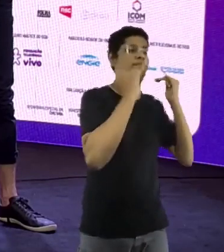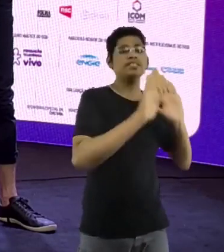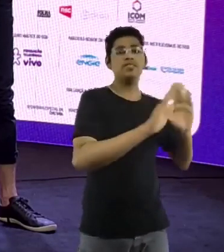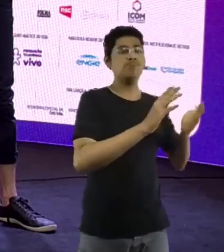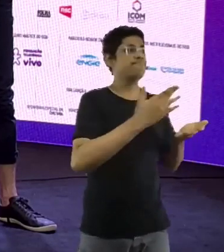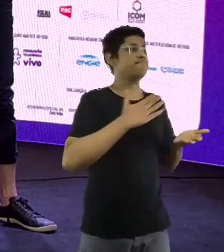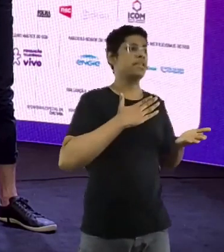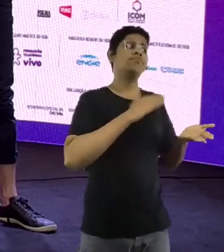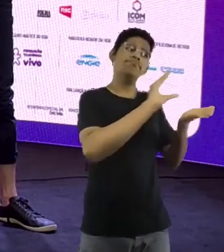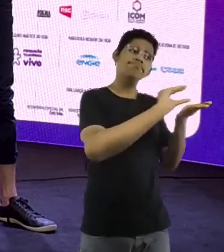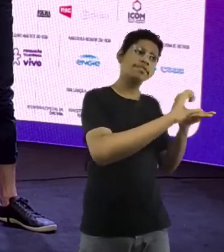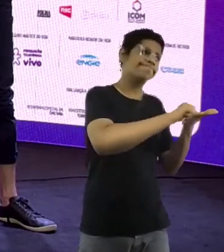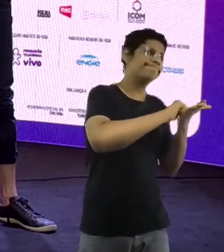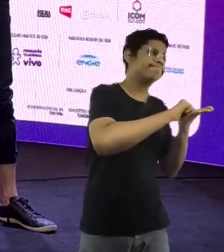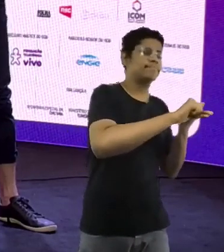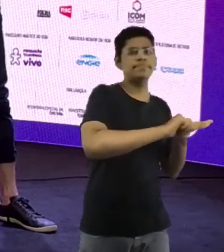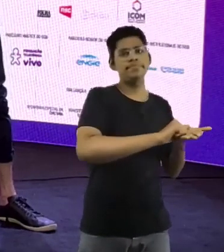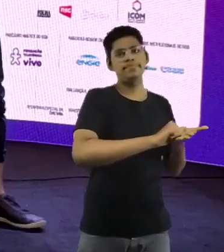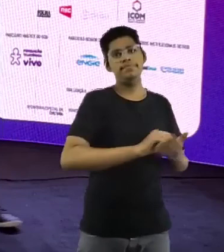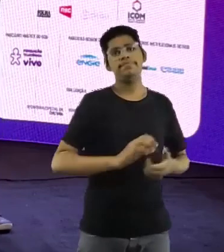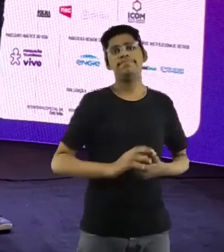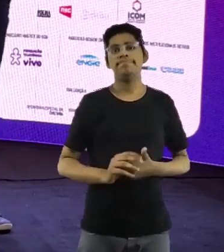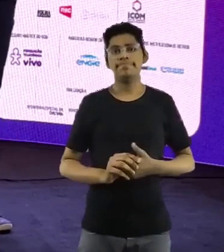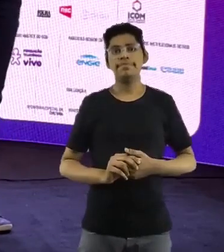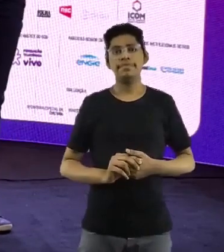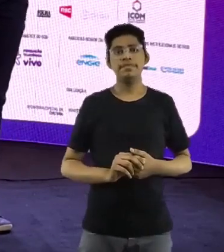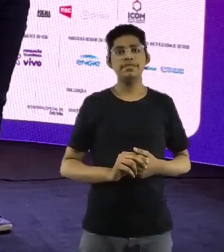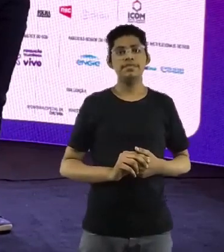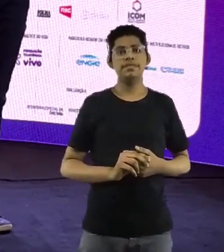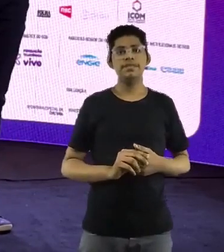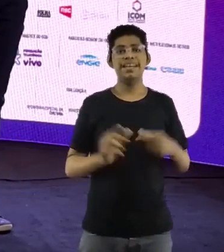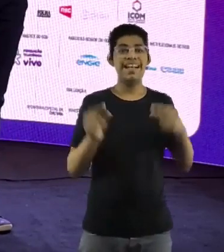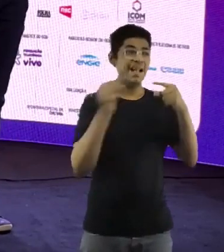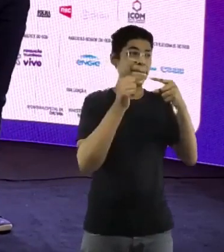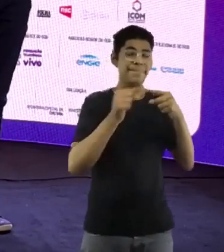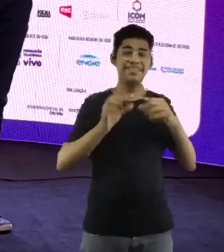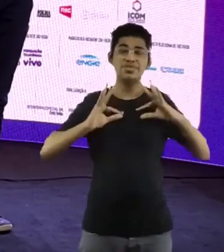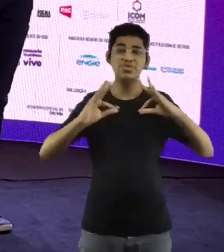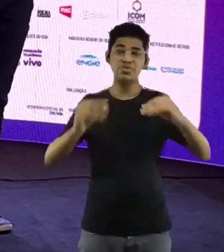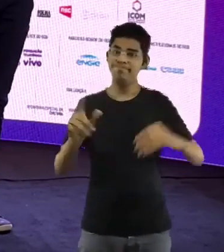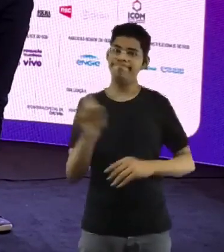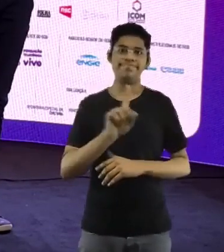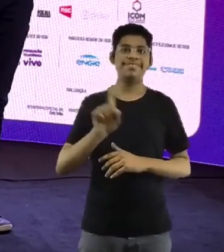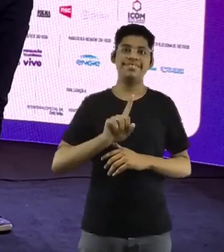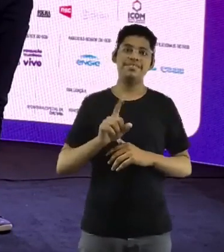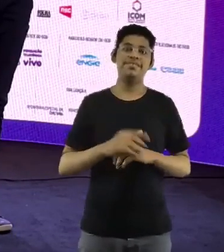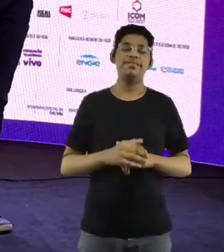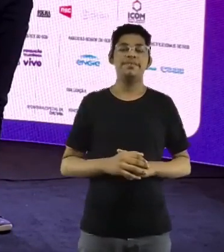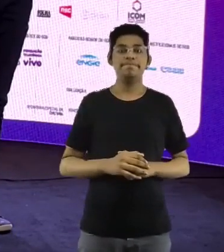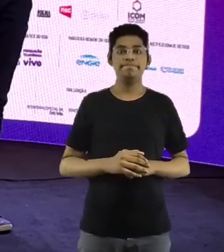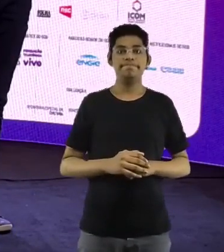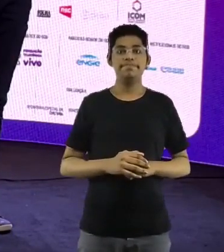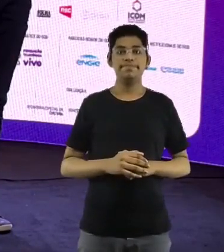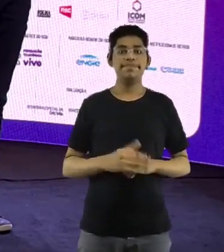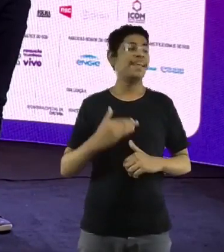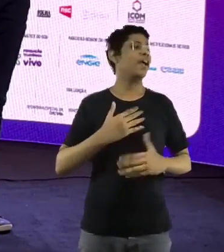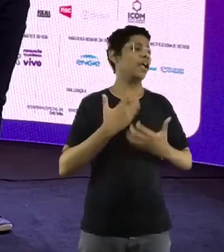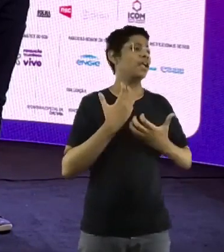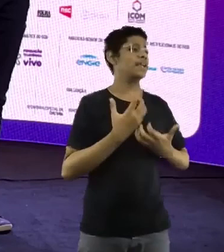tudo, tá? Mas, em muitos casos, você vai poder chegar para uma instituição qualquer e falar, eu quero que você apague tudo que você sabe sobre